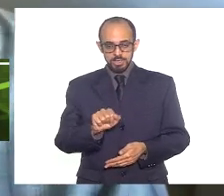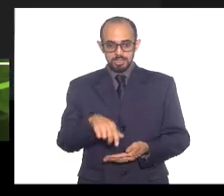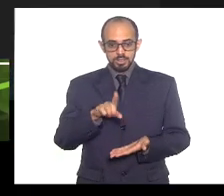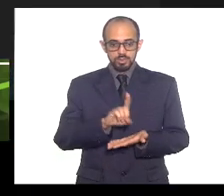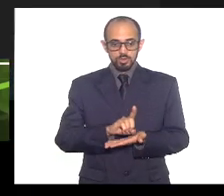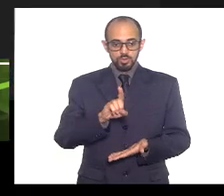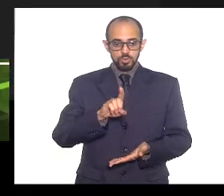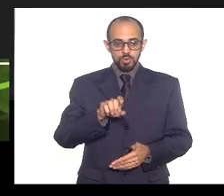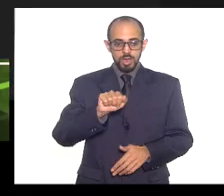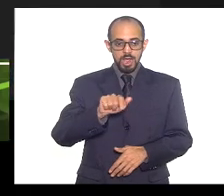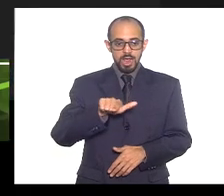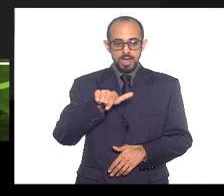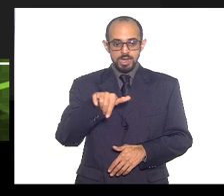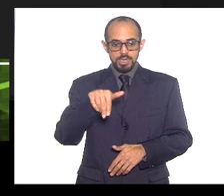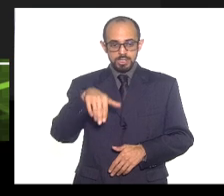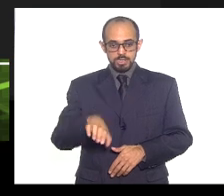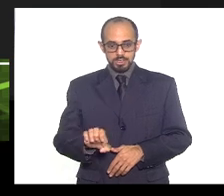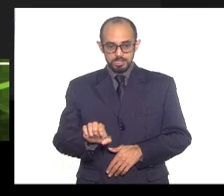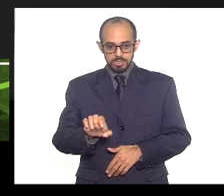doutora Aline Gadelha.